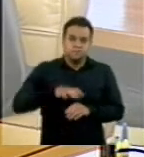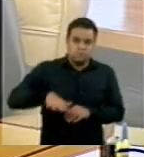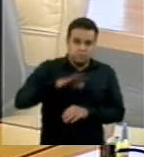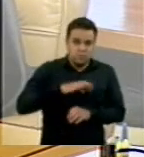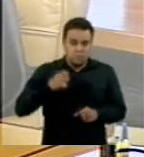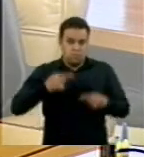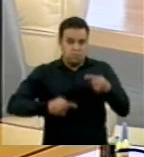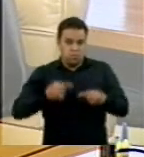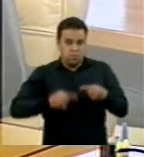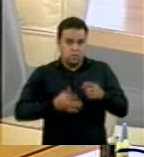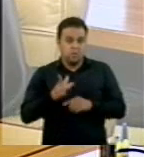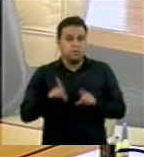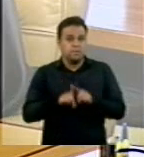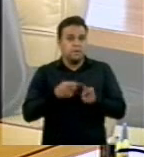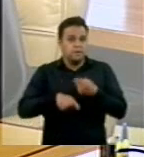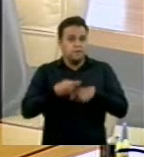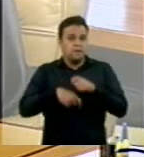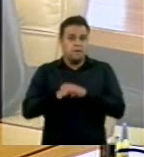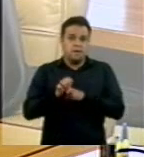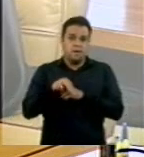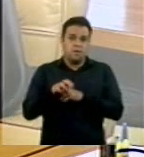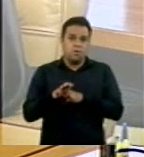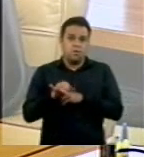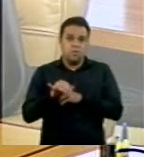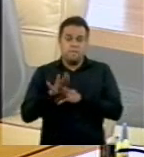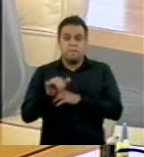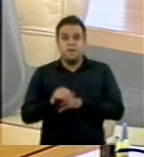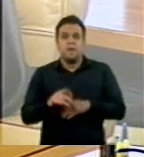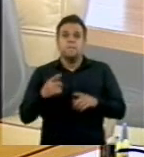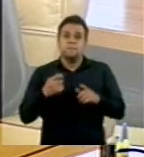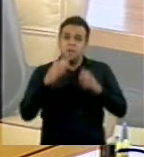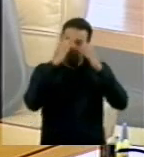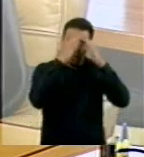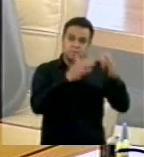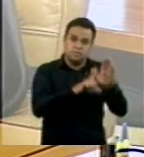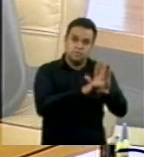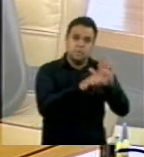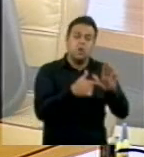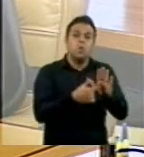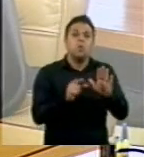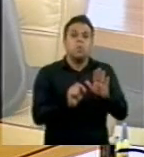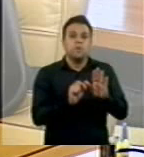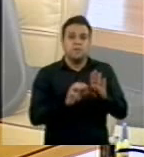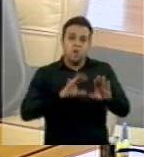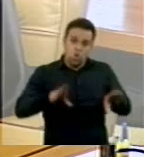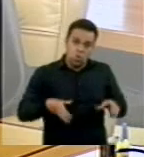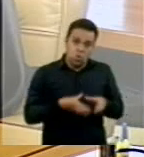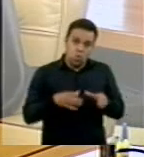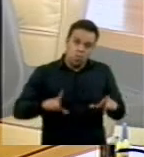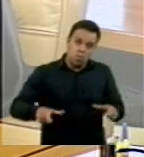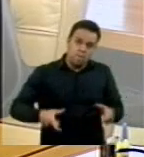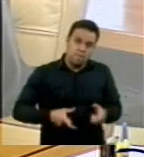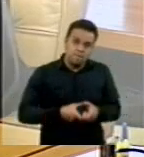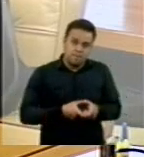economia. Não cabe, pois, valer-se da violação de direitos fundamentais de grupos minoritários